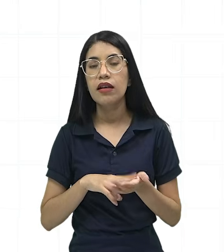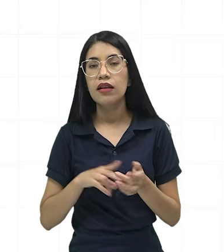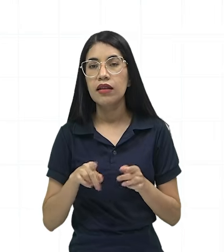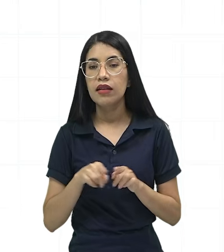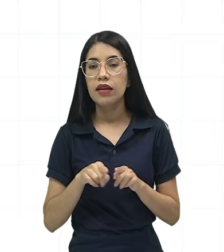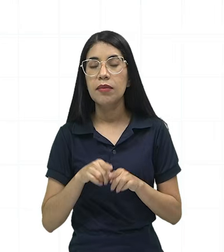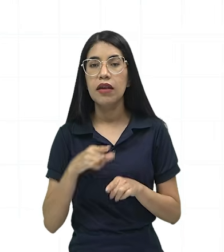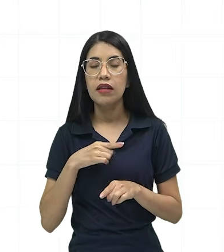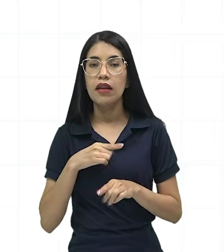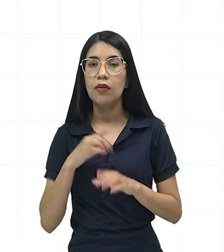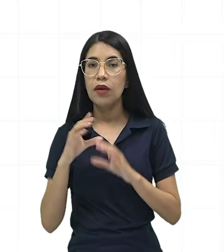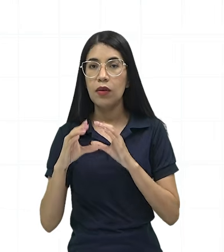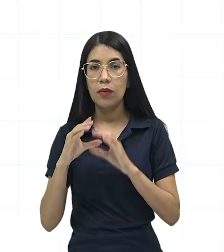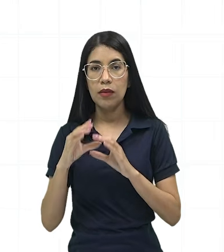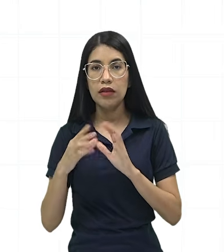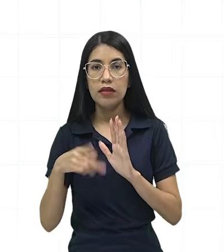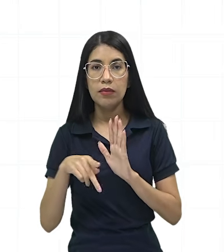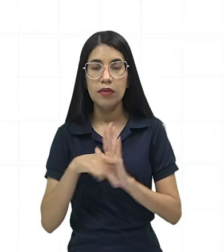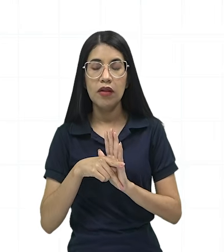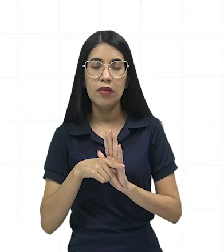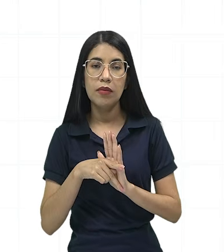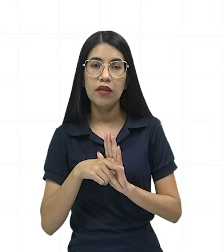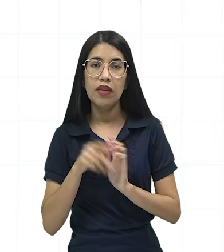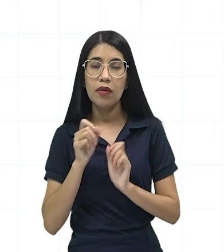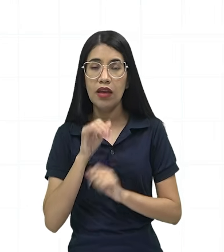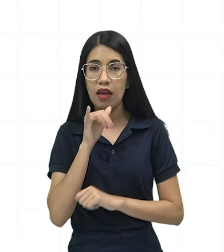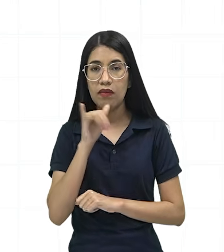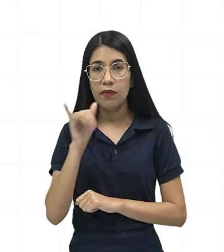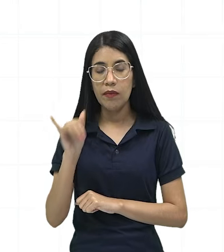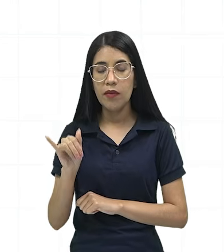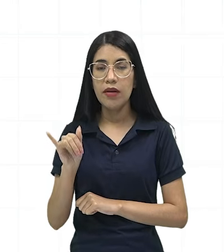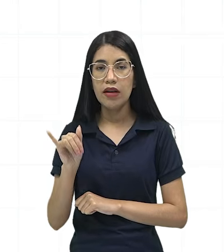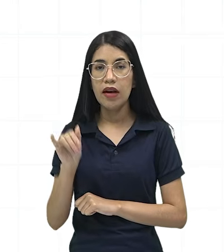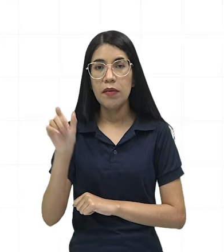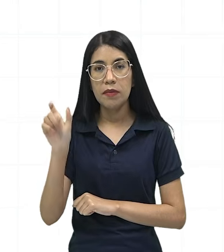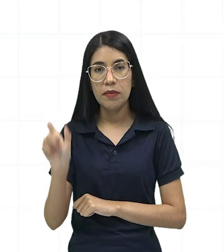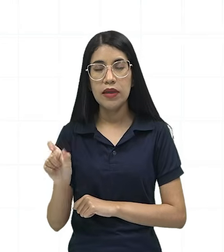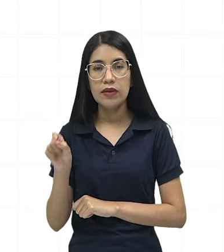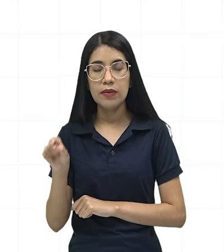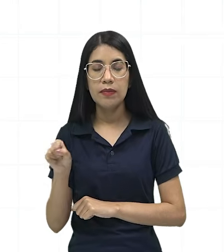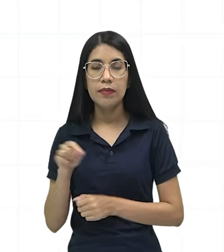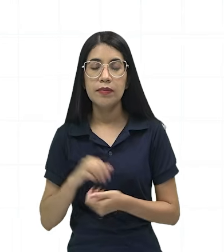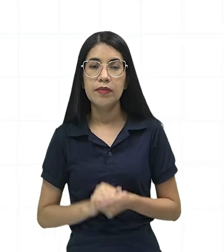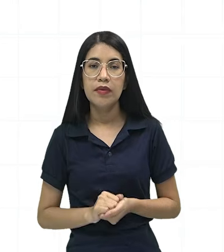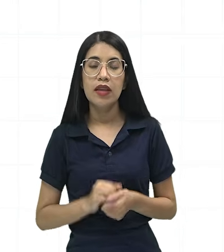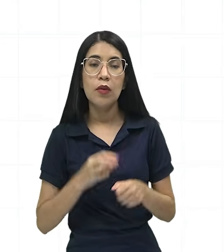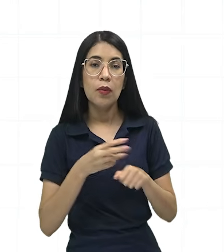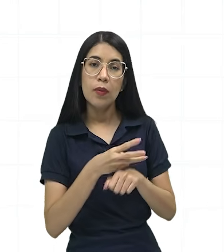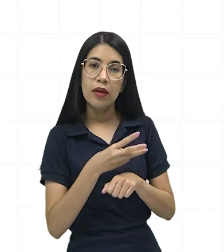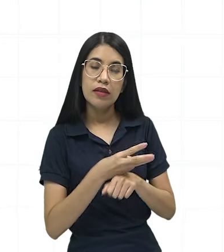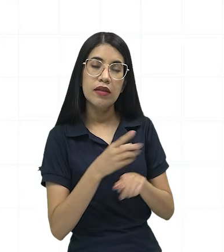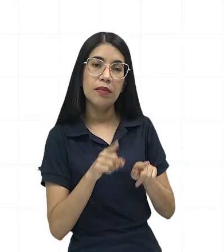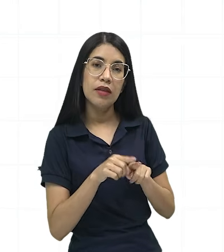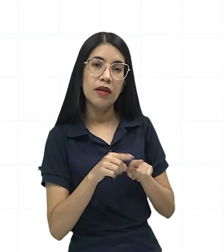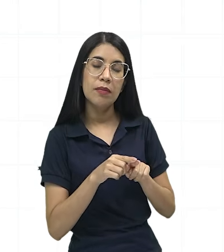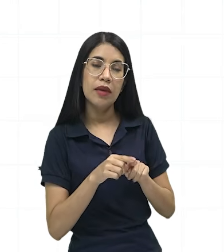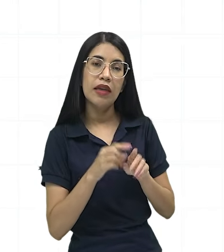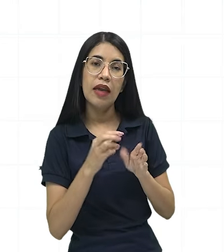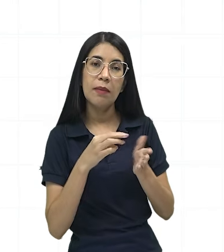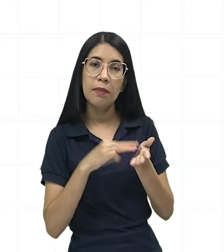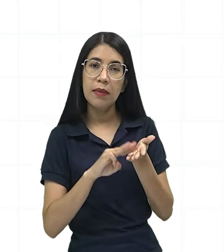têm uma comunicação, quer deixar um recado para alguém, uma informação para alguém. O WhatsApp também é